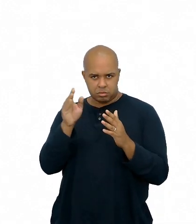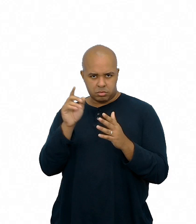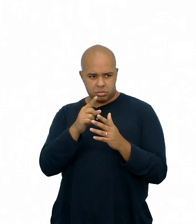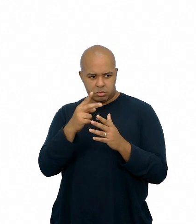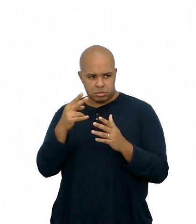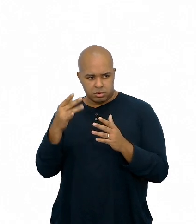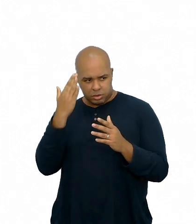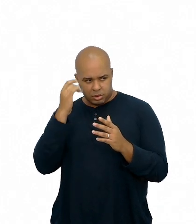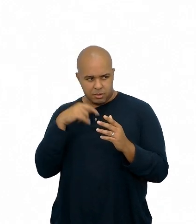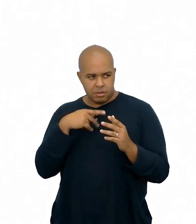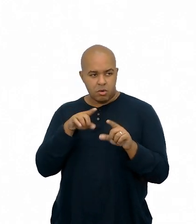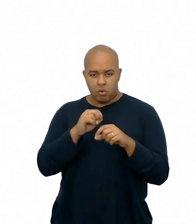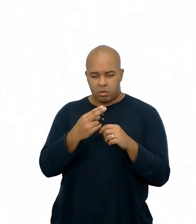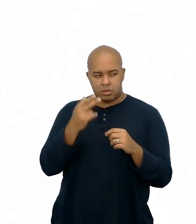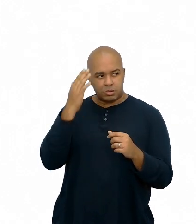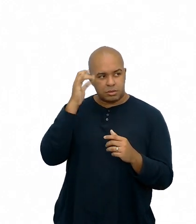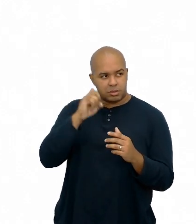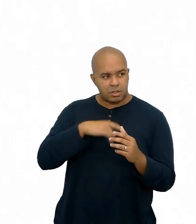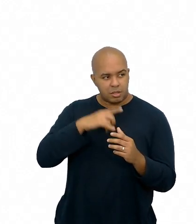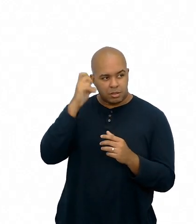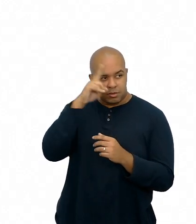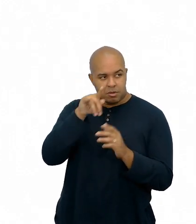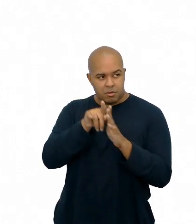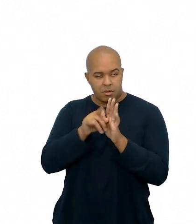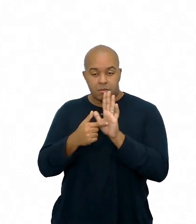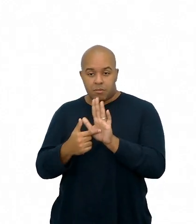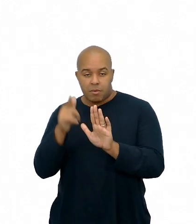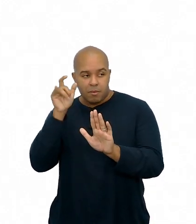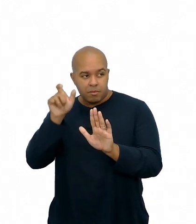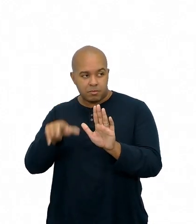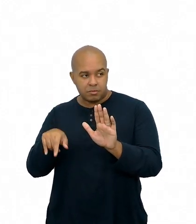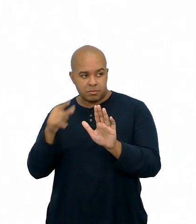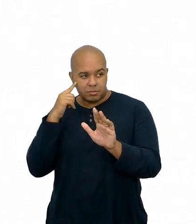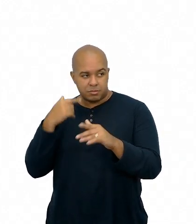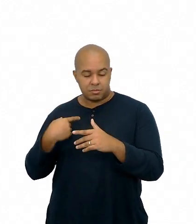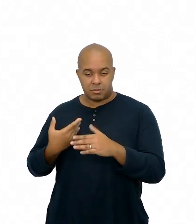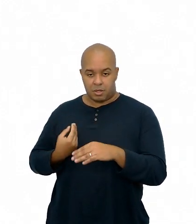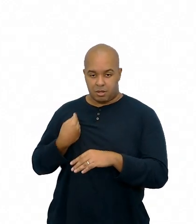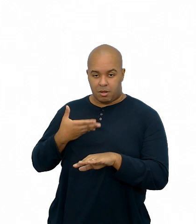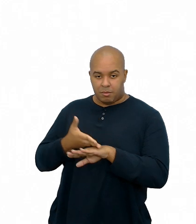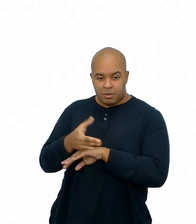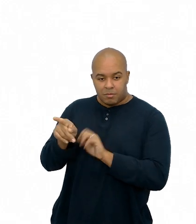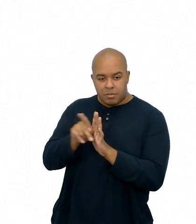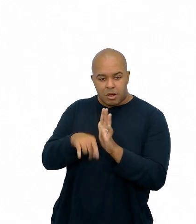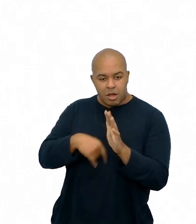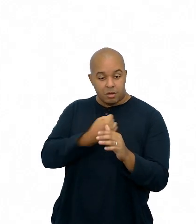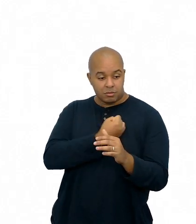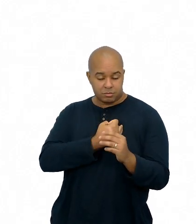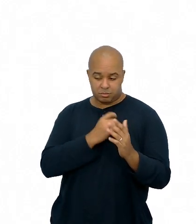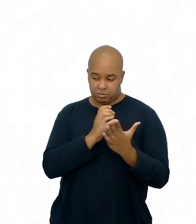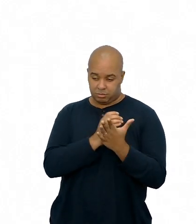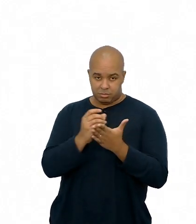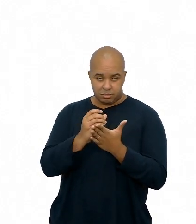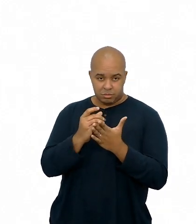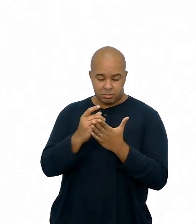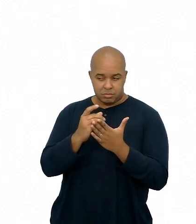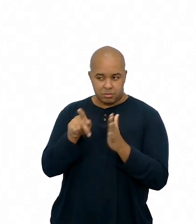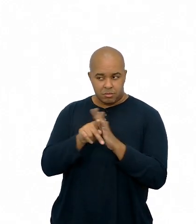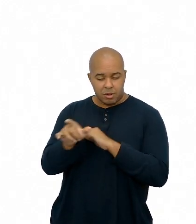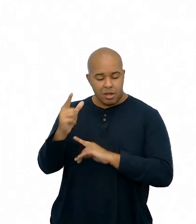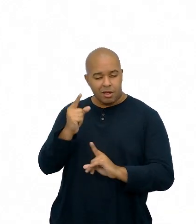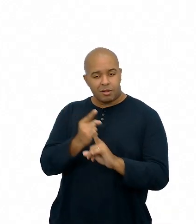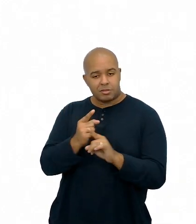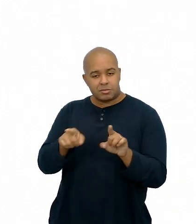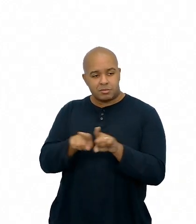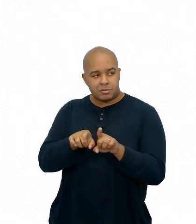numérica, ou se a dificuldade dele está presente no momento de representar esse número, né, grafar o número que ele